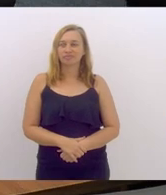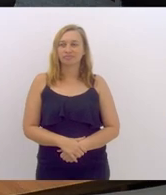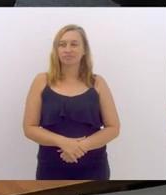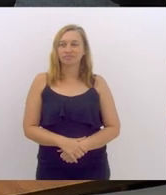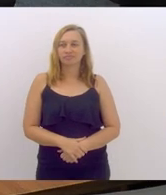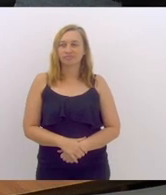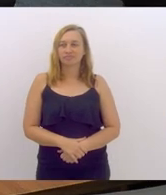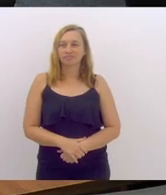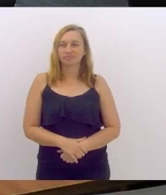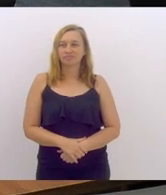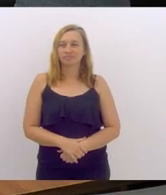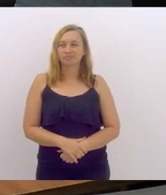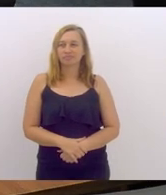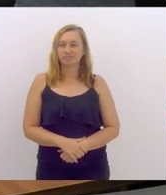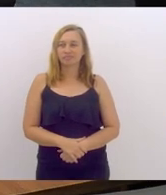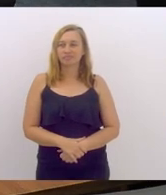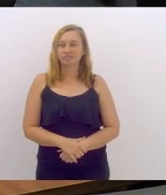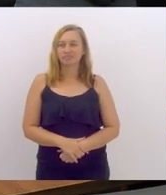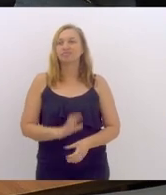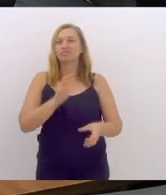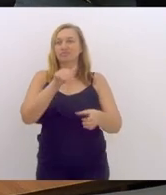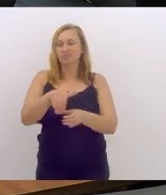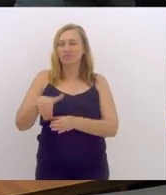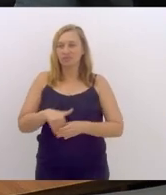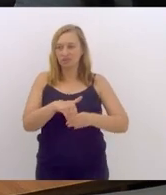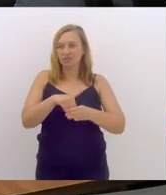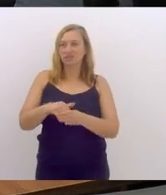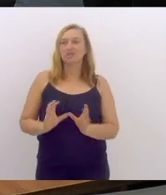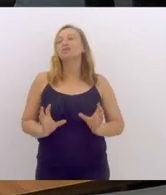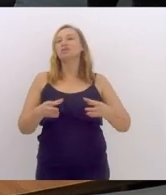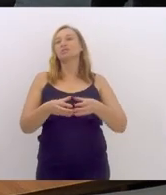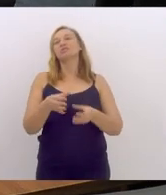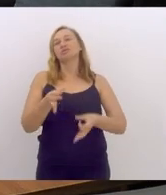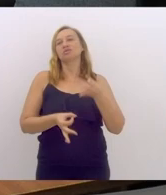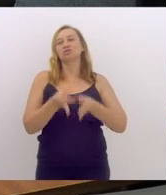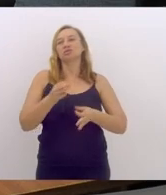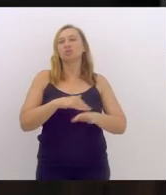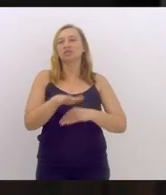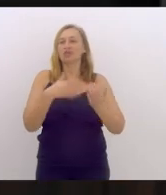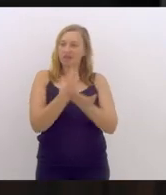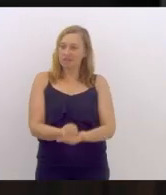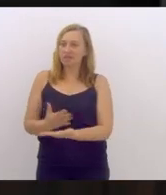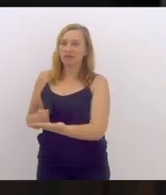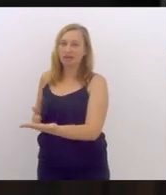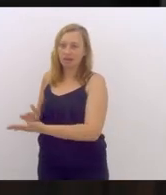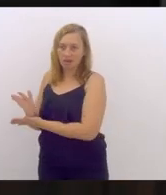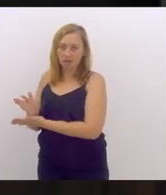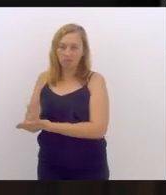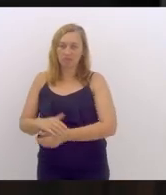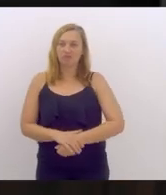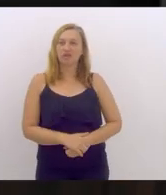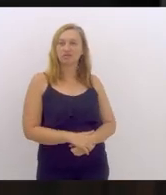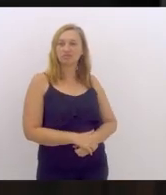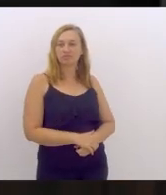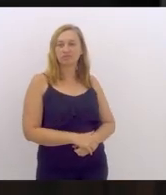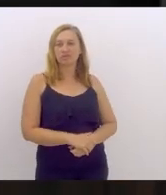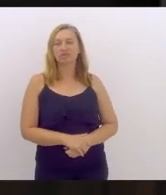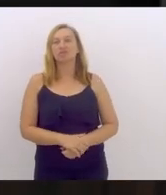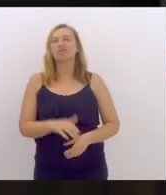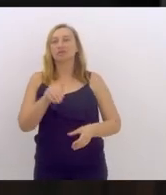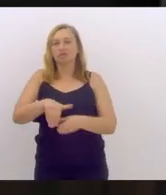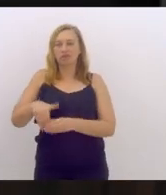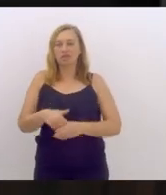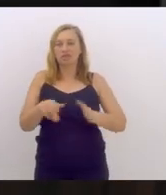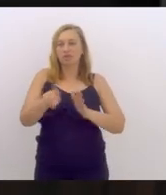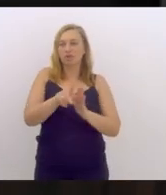os pareceres emitidos em votação parecida comissão de condição Justiça seja que aprovam aprovado em